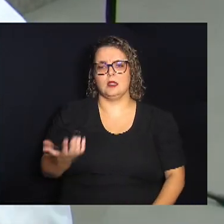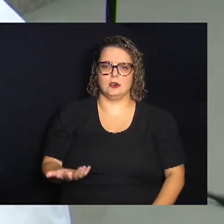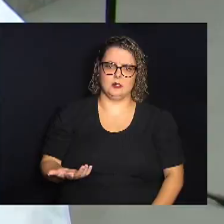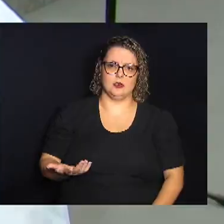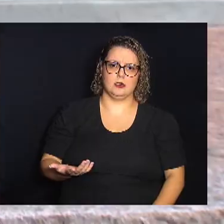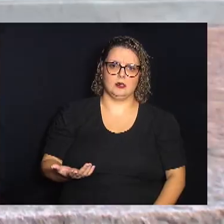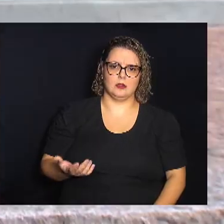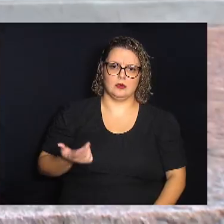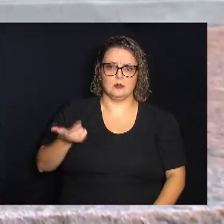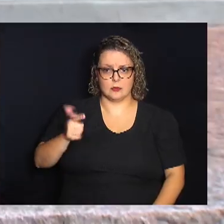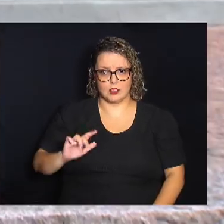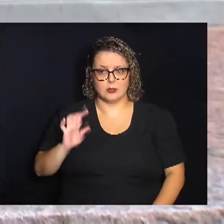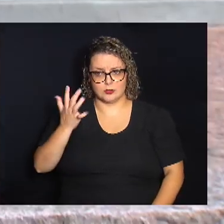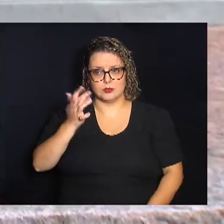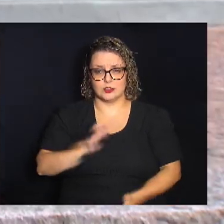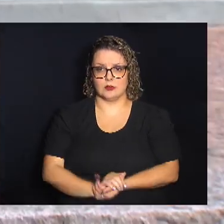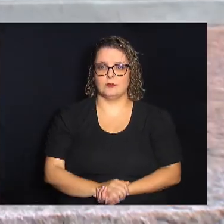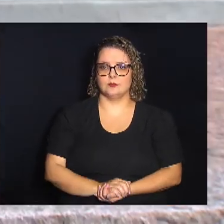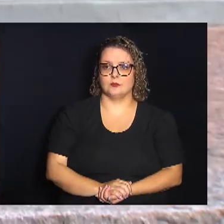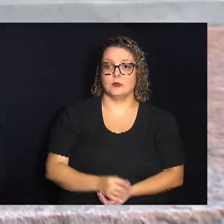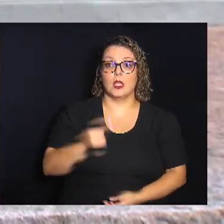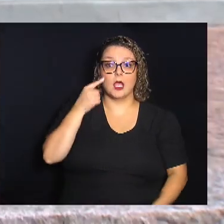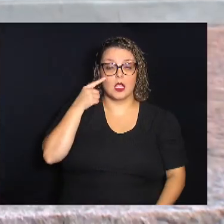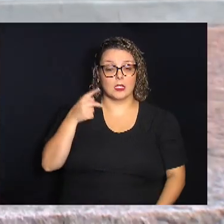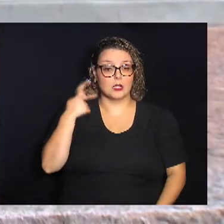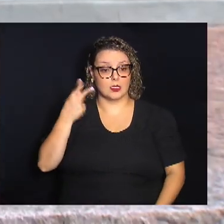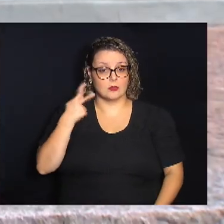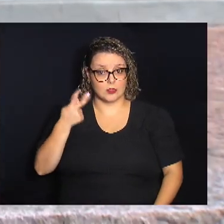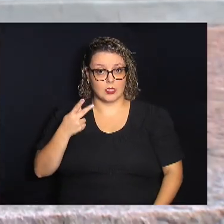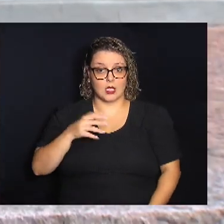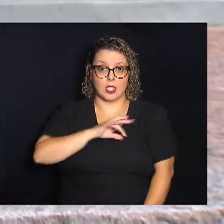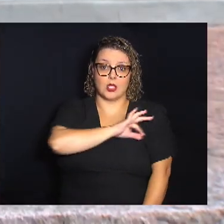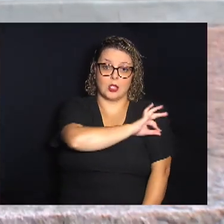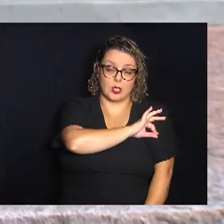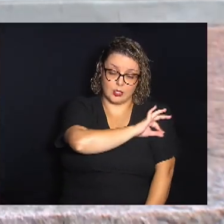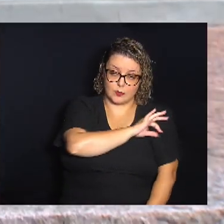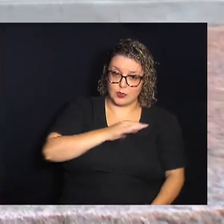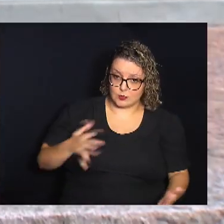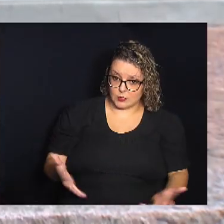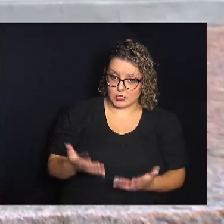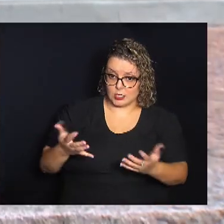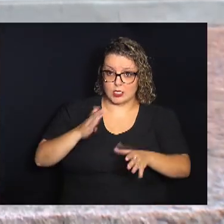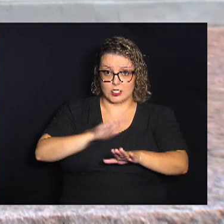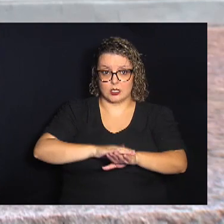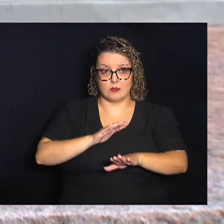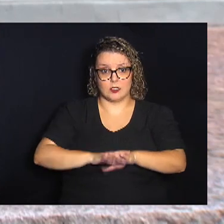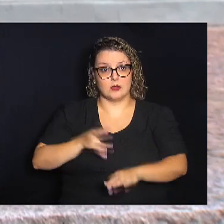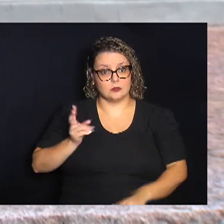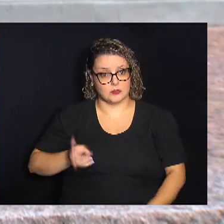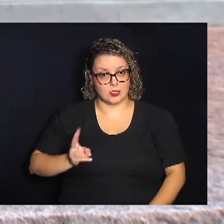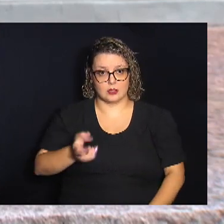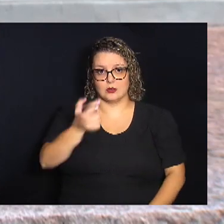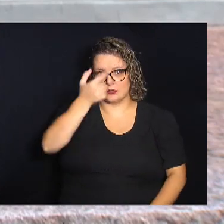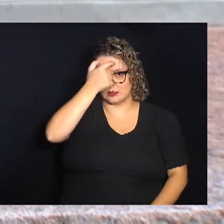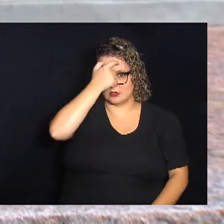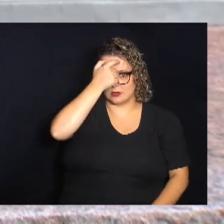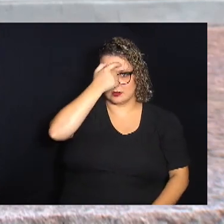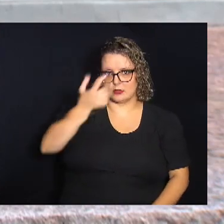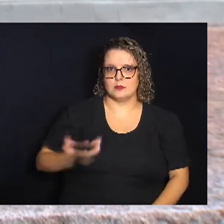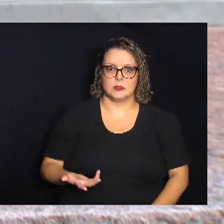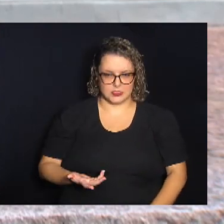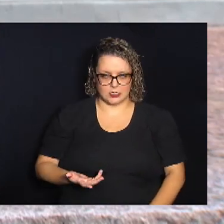isso continue acontecendo. A ideia da vereadora é que a prefeitura promova ações de conscientização de forma